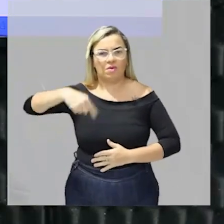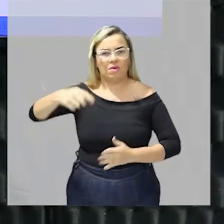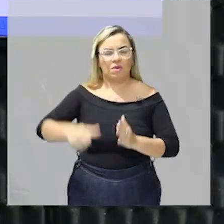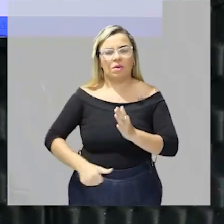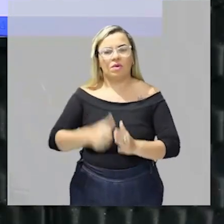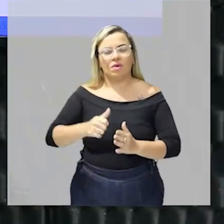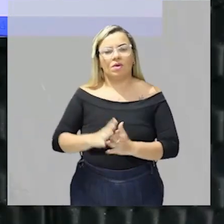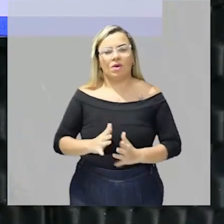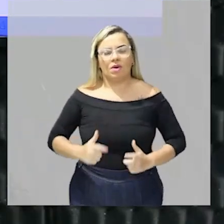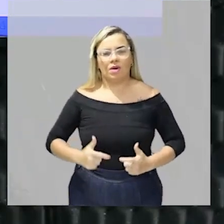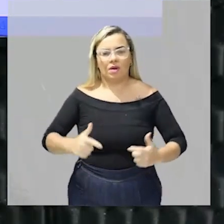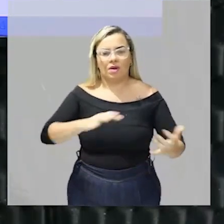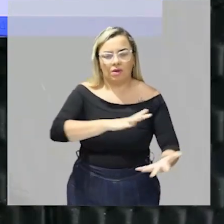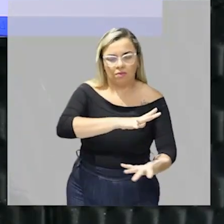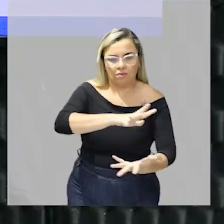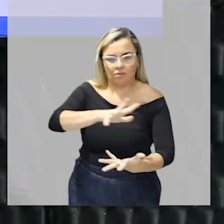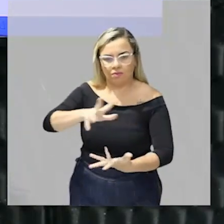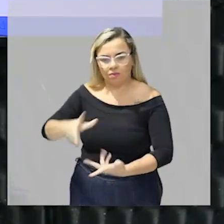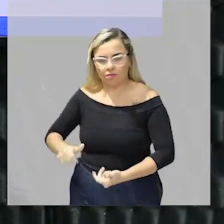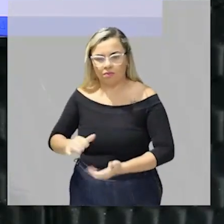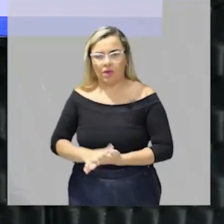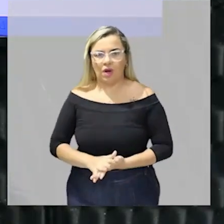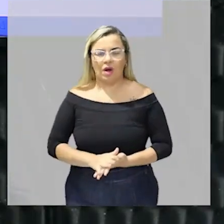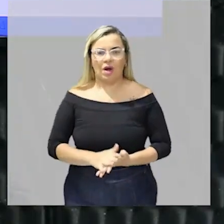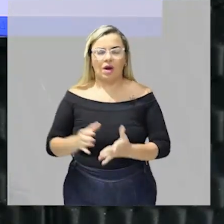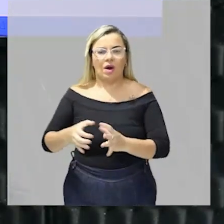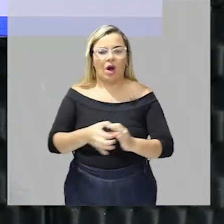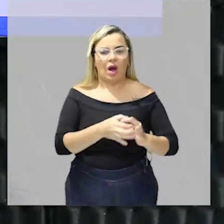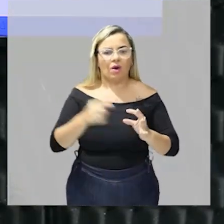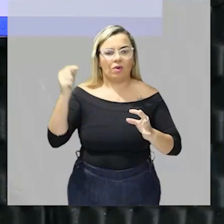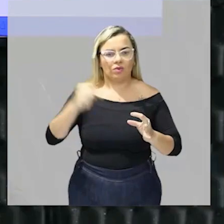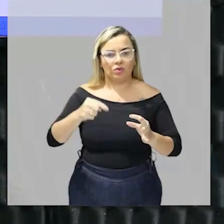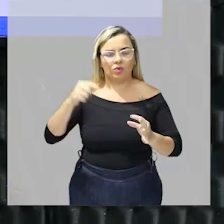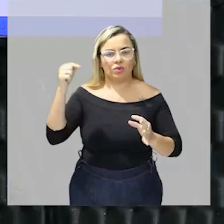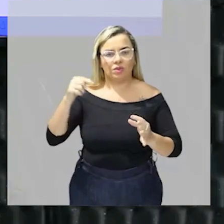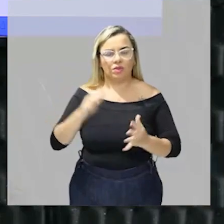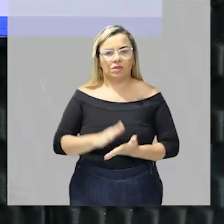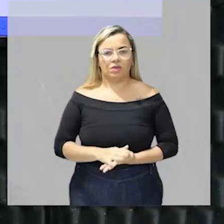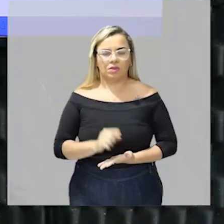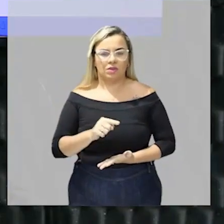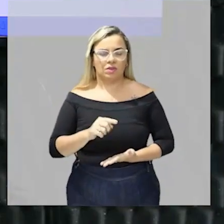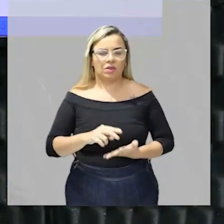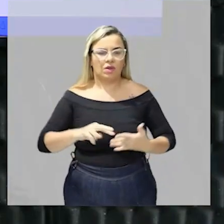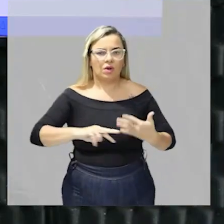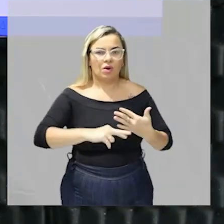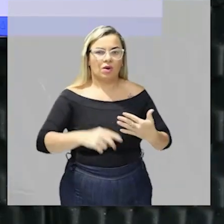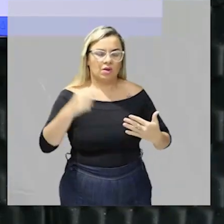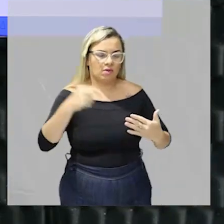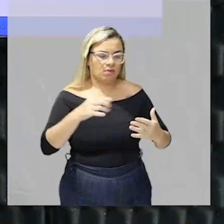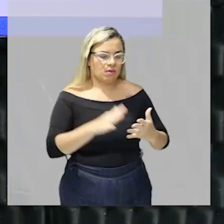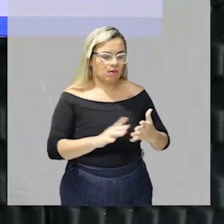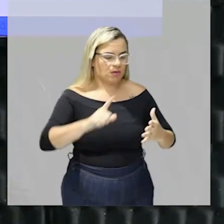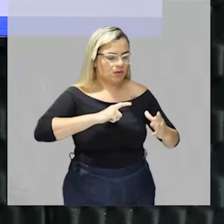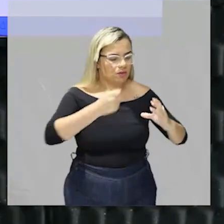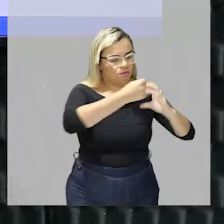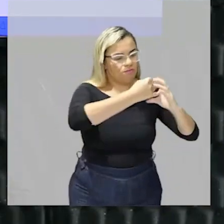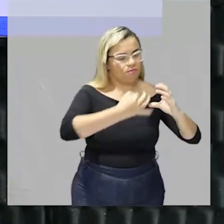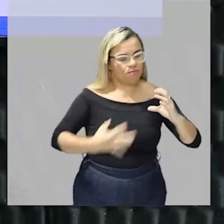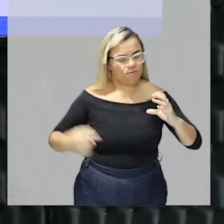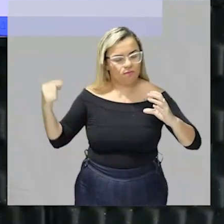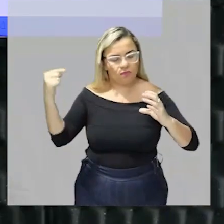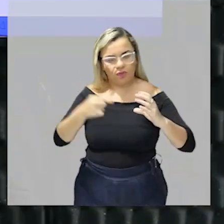Guerra Mundial. Tratados que acabaram tendo características